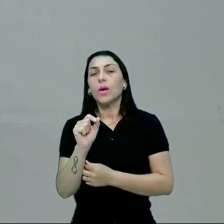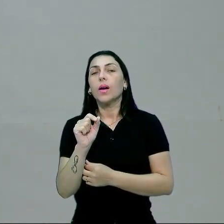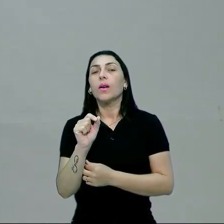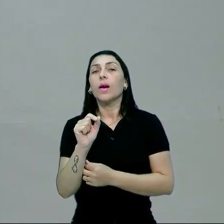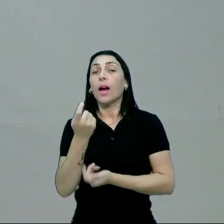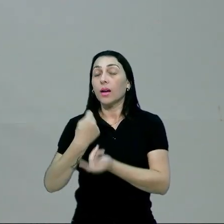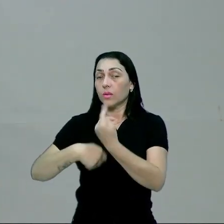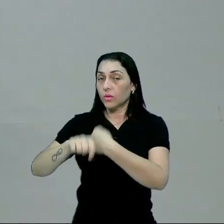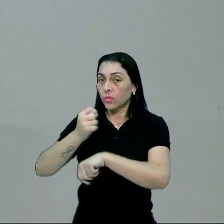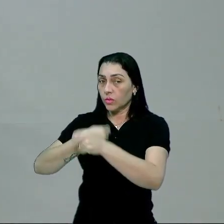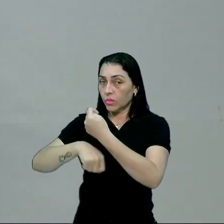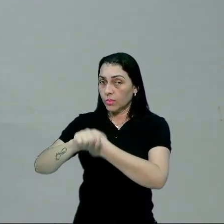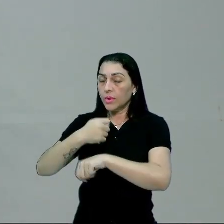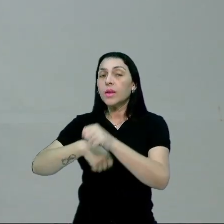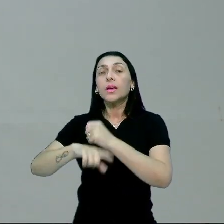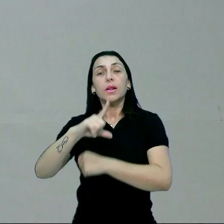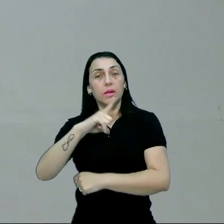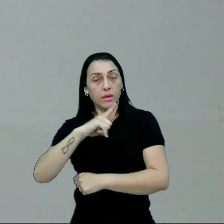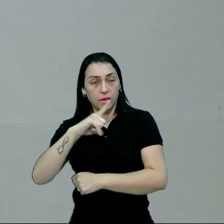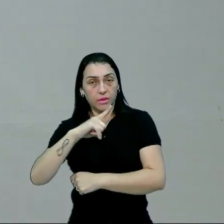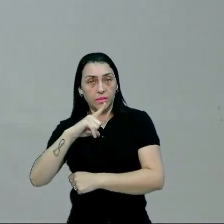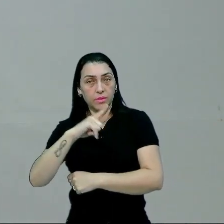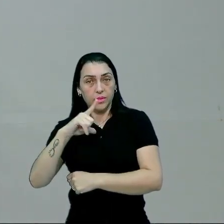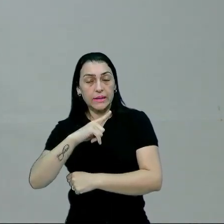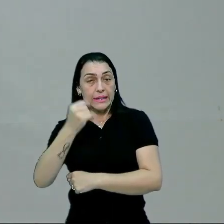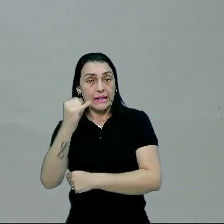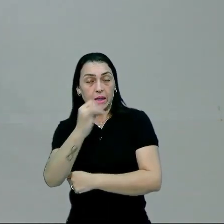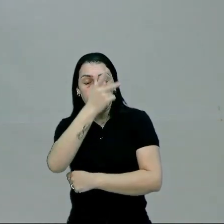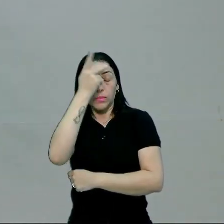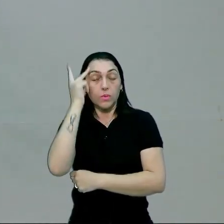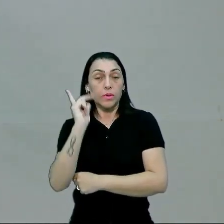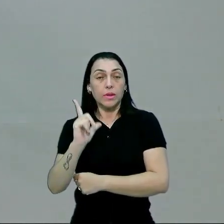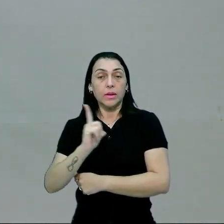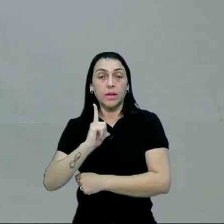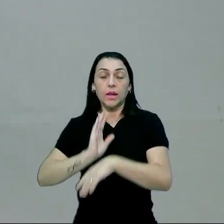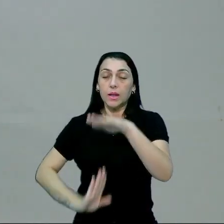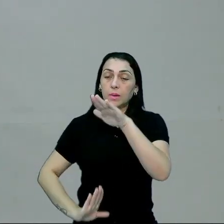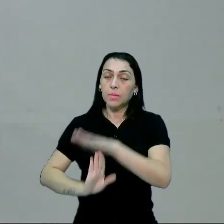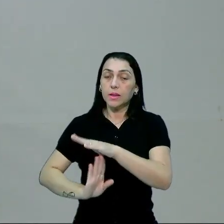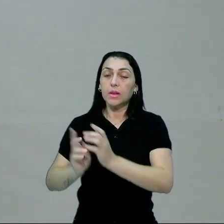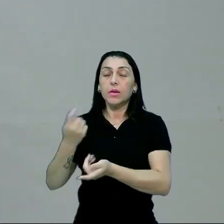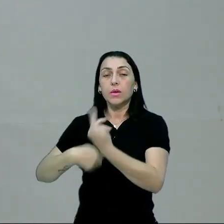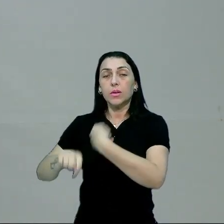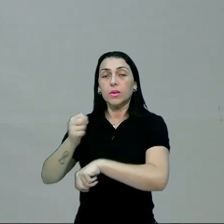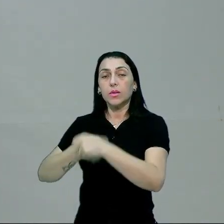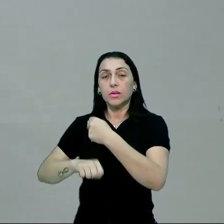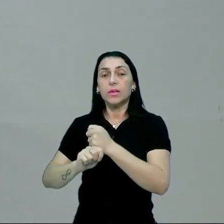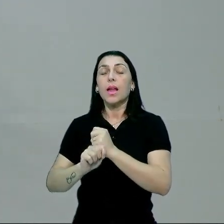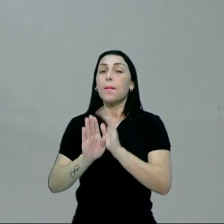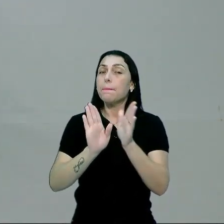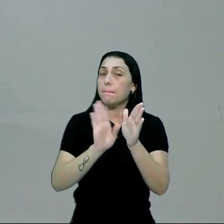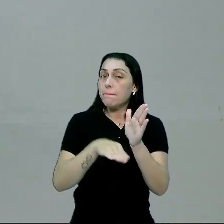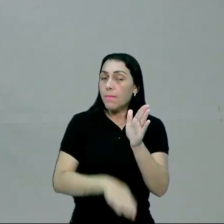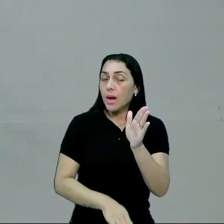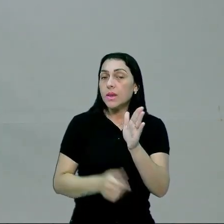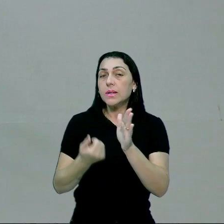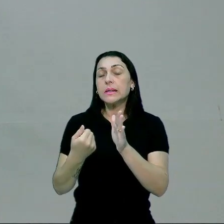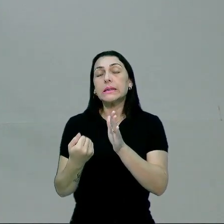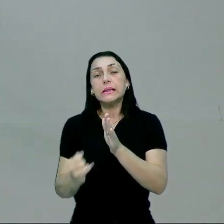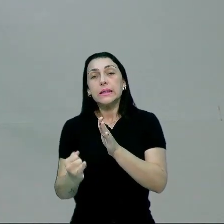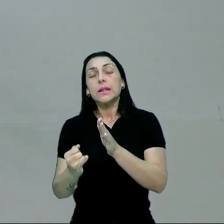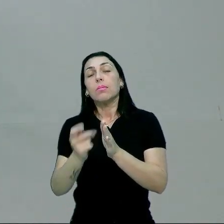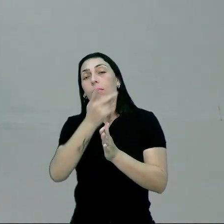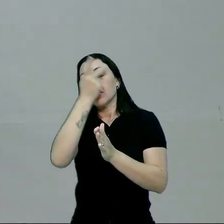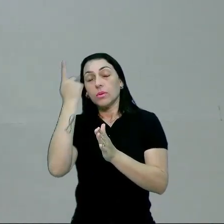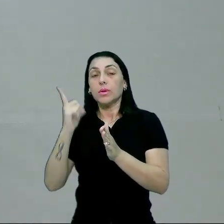poder econômico que, no caso, ele dispõe. Se a pessoa ela tem limitação econômica, ela é classe baixa. Se a pessoa